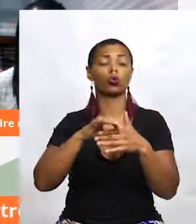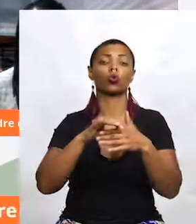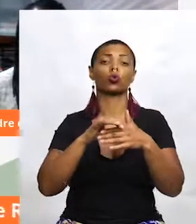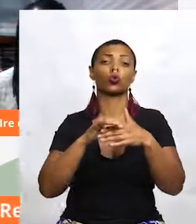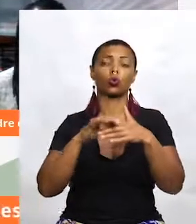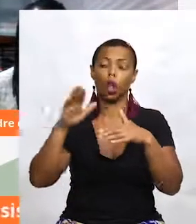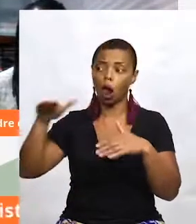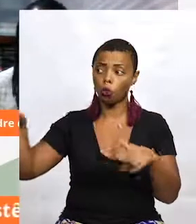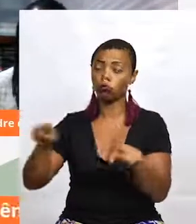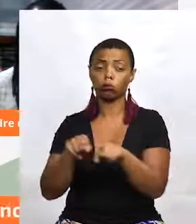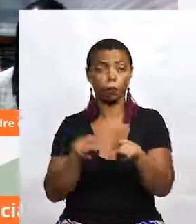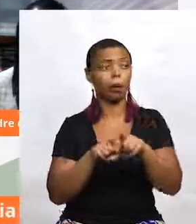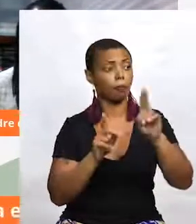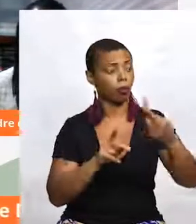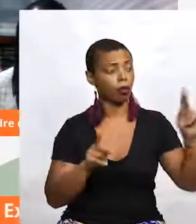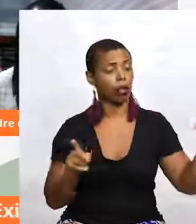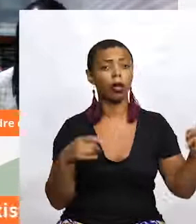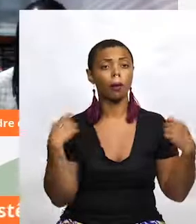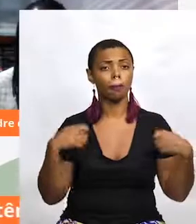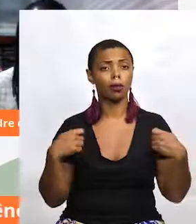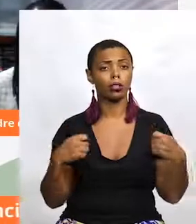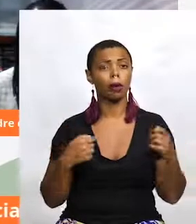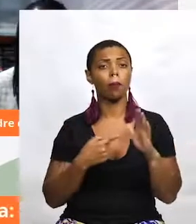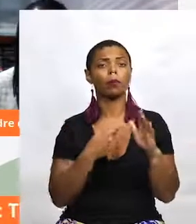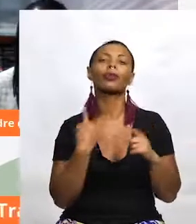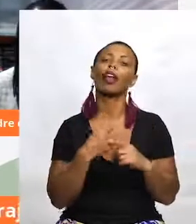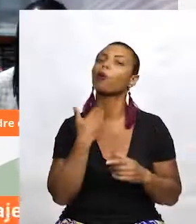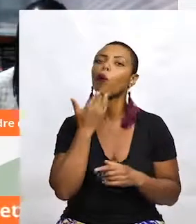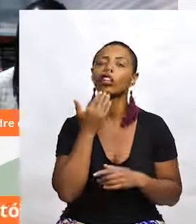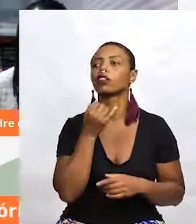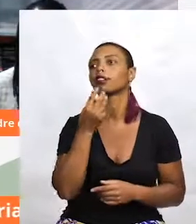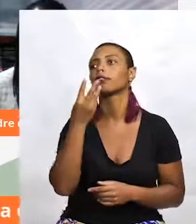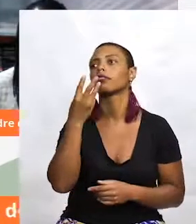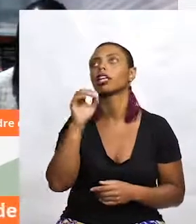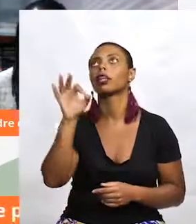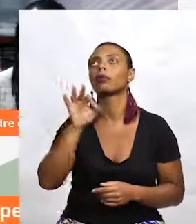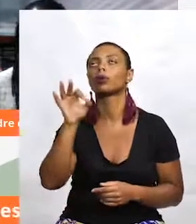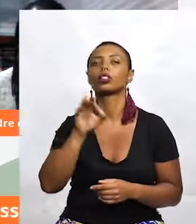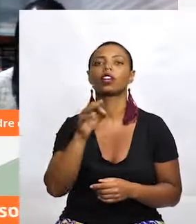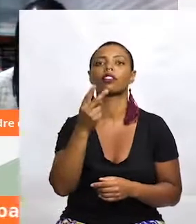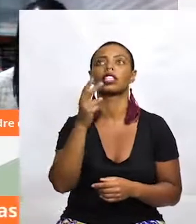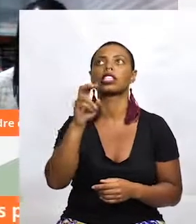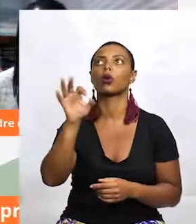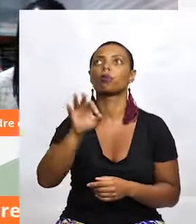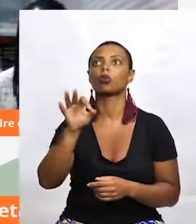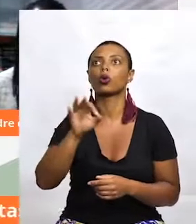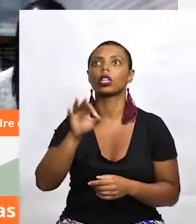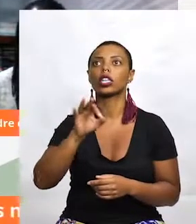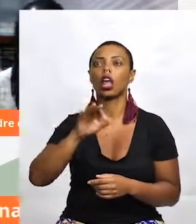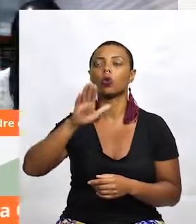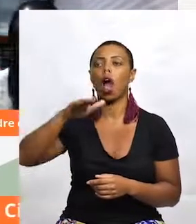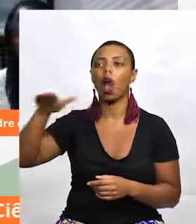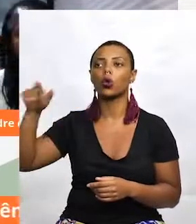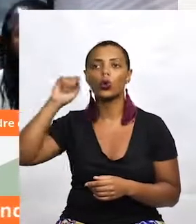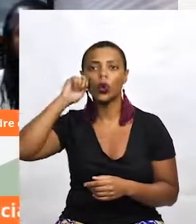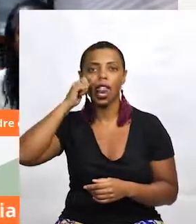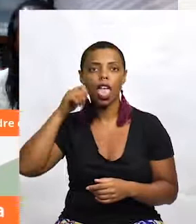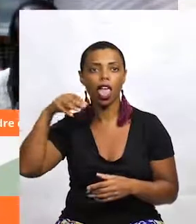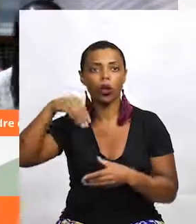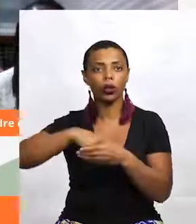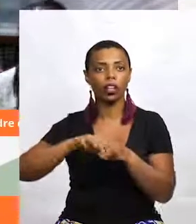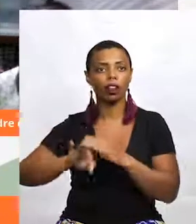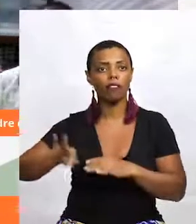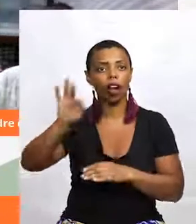nada a gente continuar, começar a ter 20, 25, 30% de estudantes negros e negras nos bancos da instituição